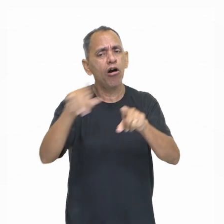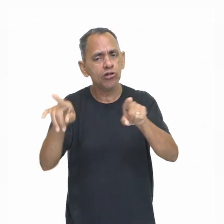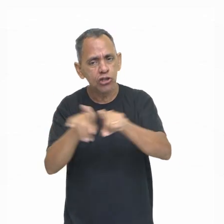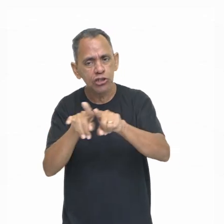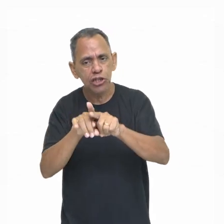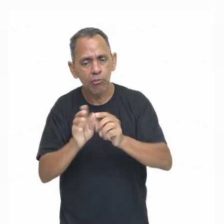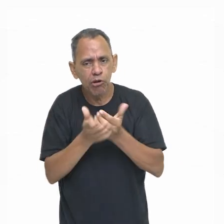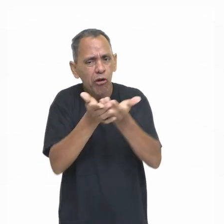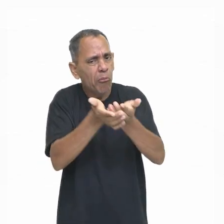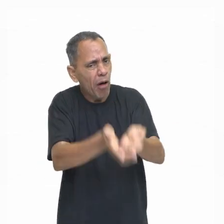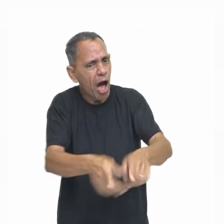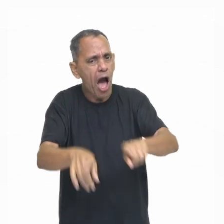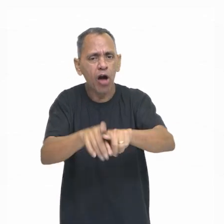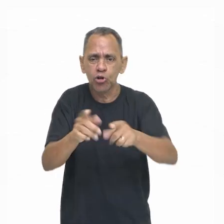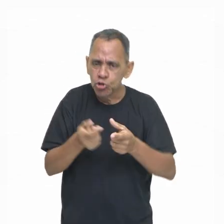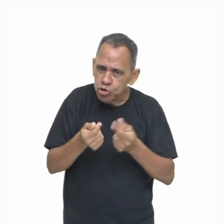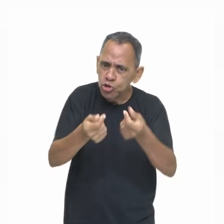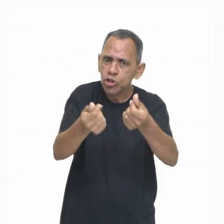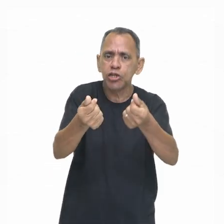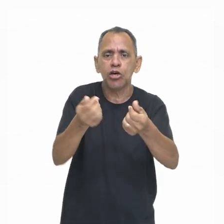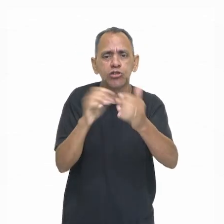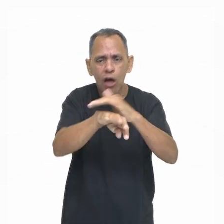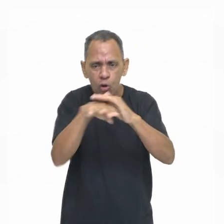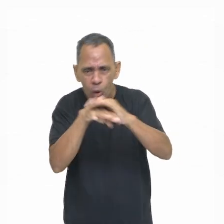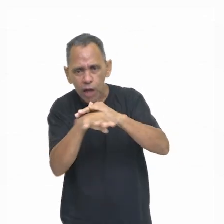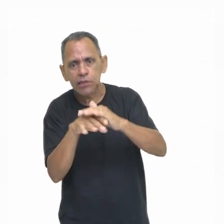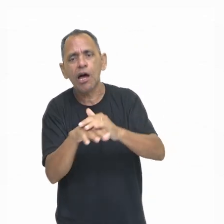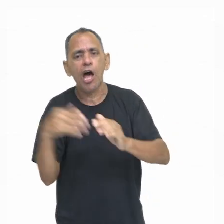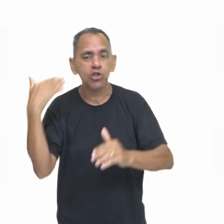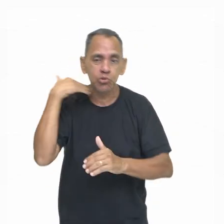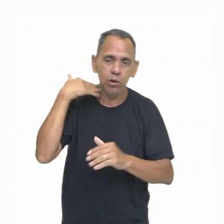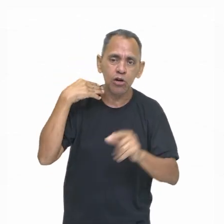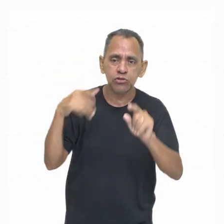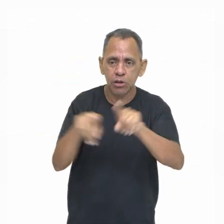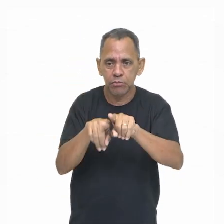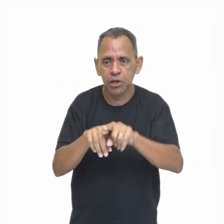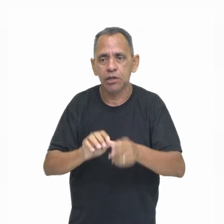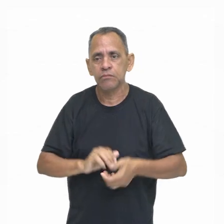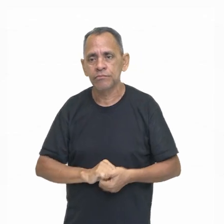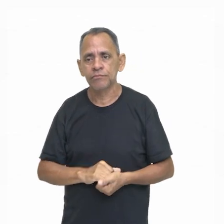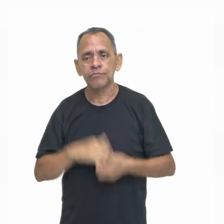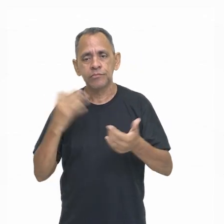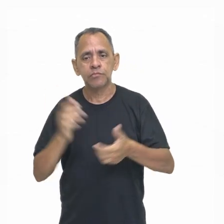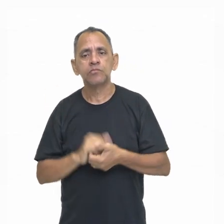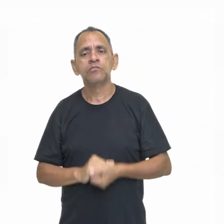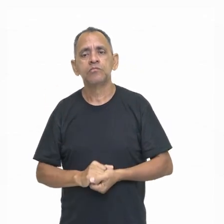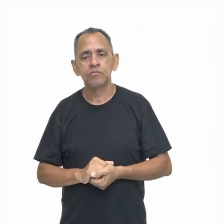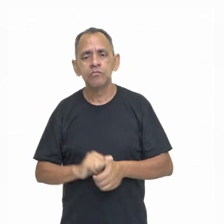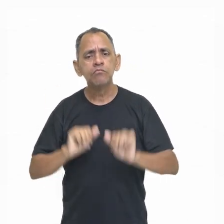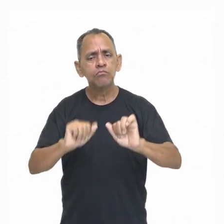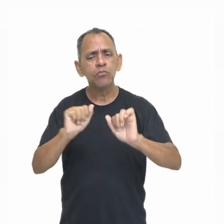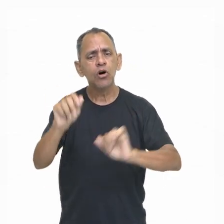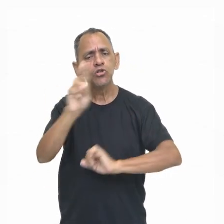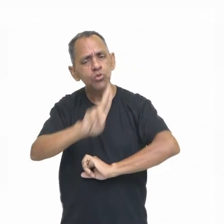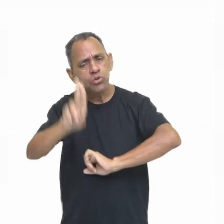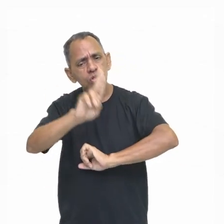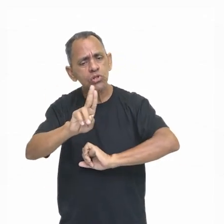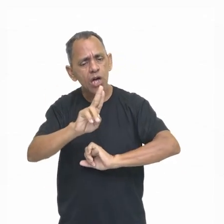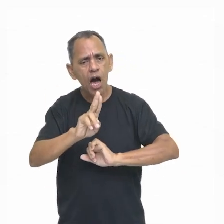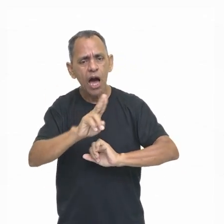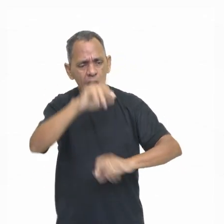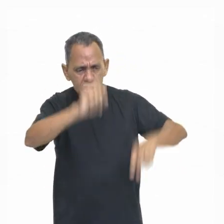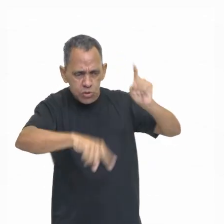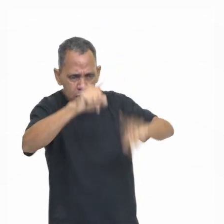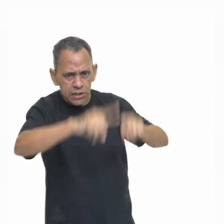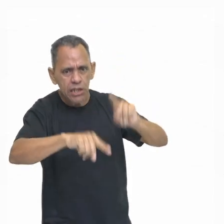toma para si esses bens e provavelmente pode fazer leilão, pode fazer algumas outras coisas para tentar pegar uma parte